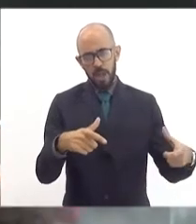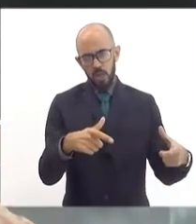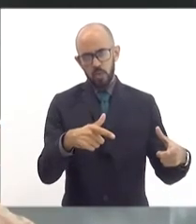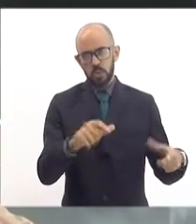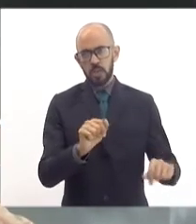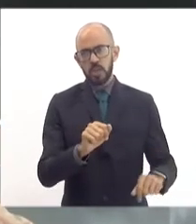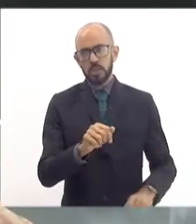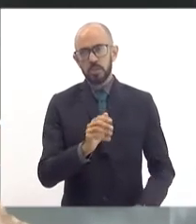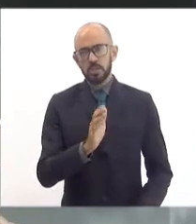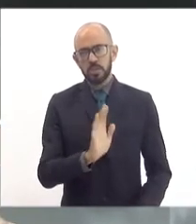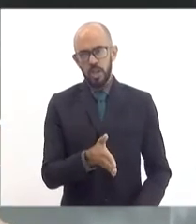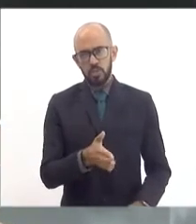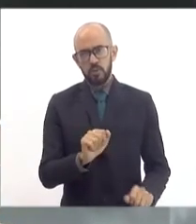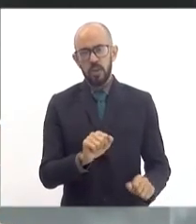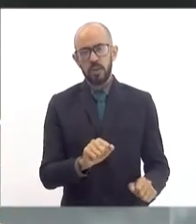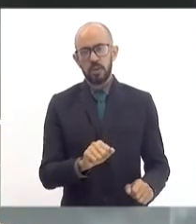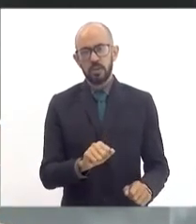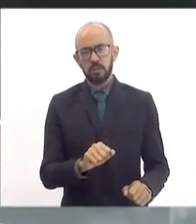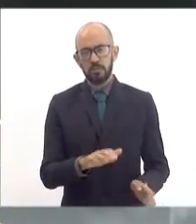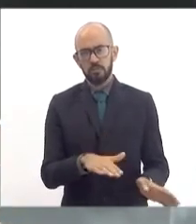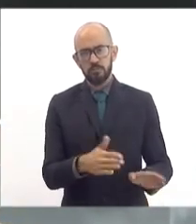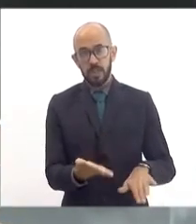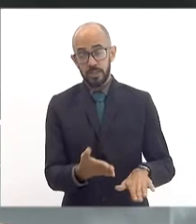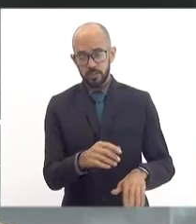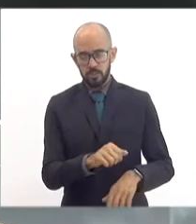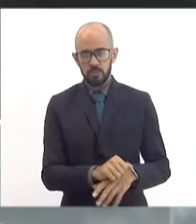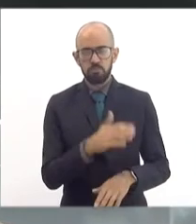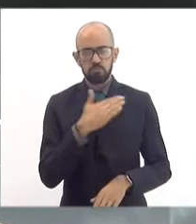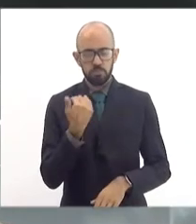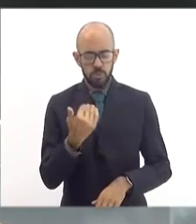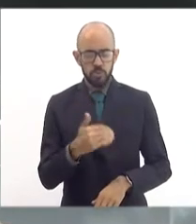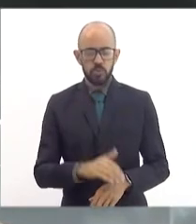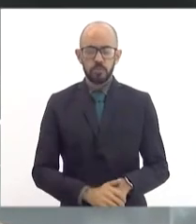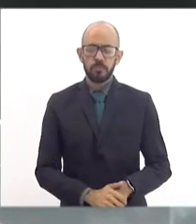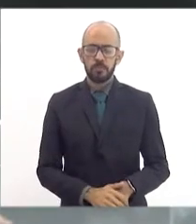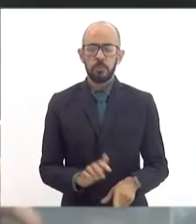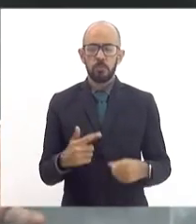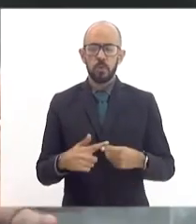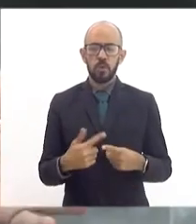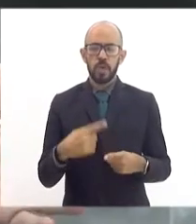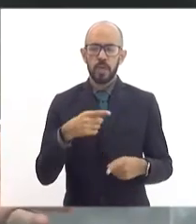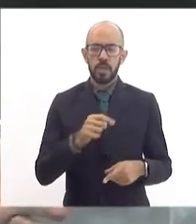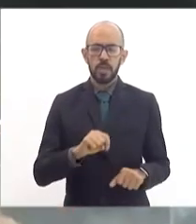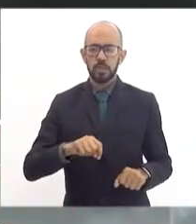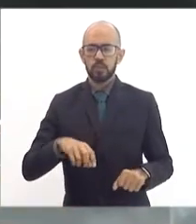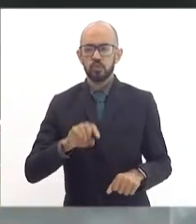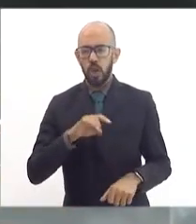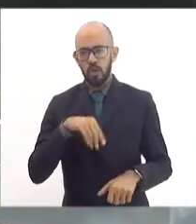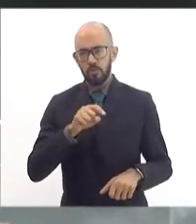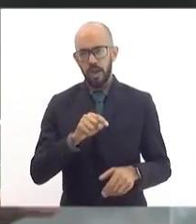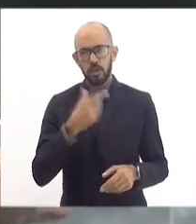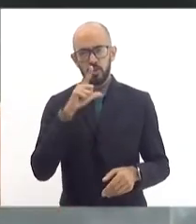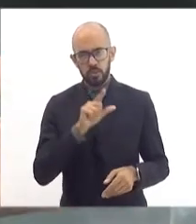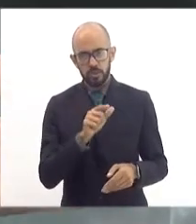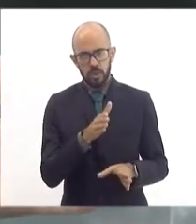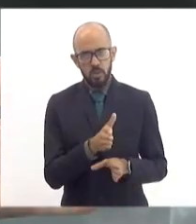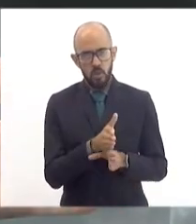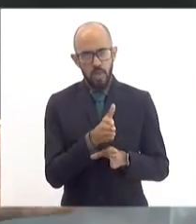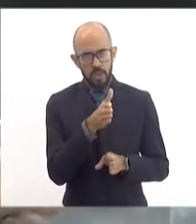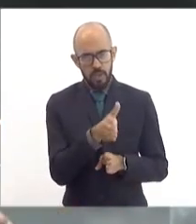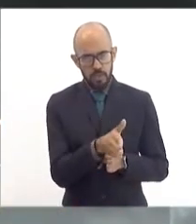porção, já tivessem morrido. Porque ele só vai ficar equilibrado com morte, mais